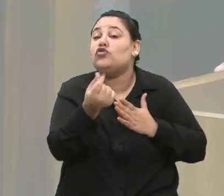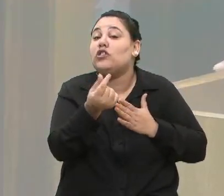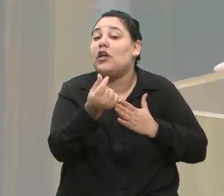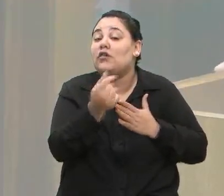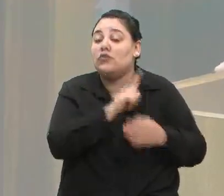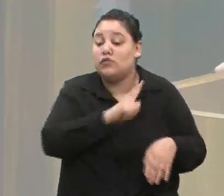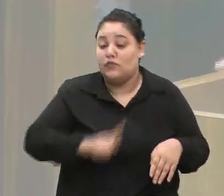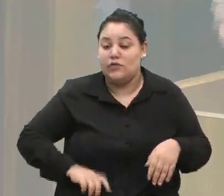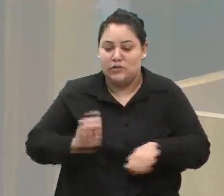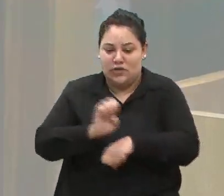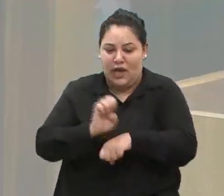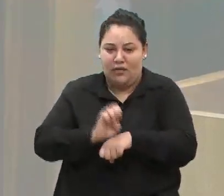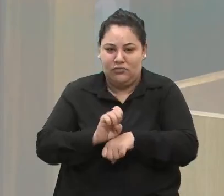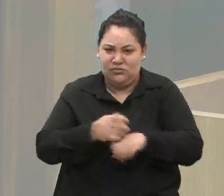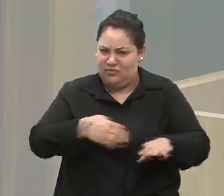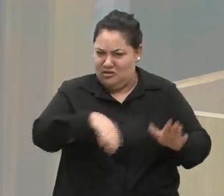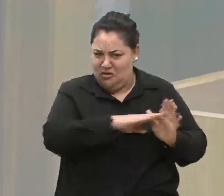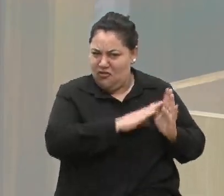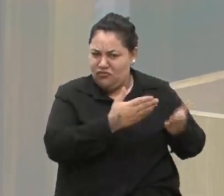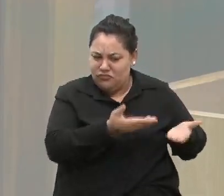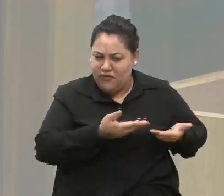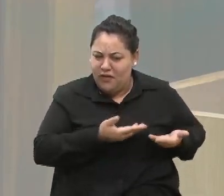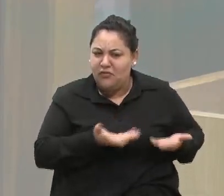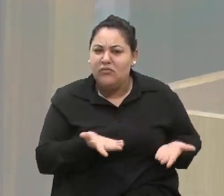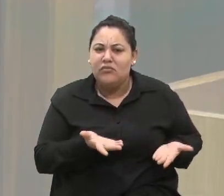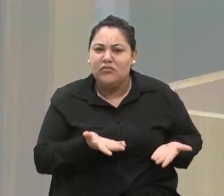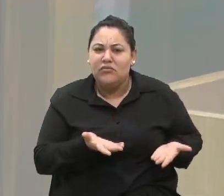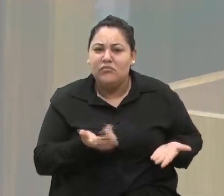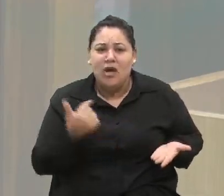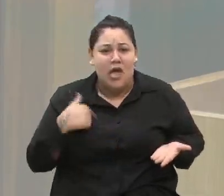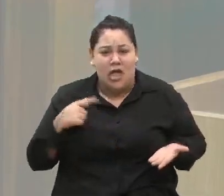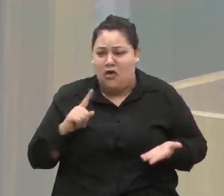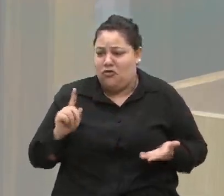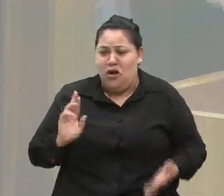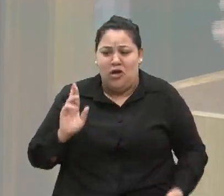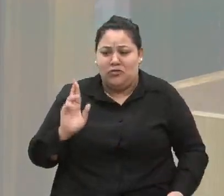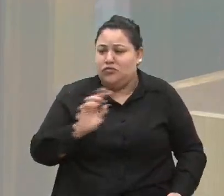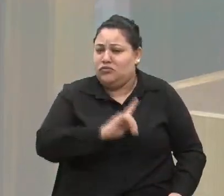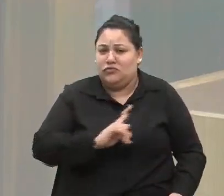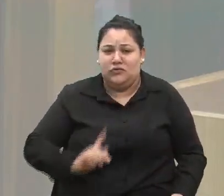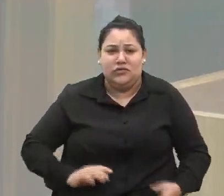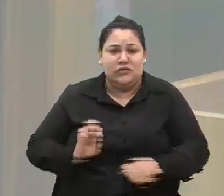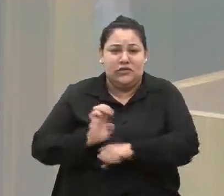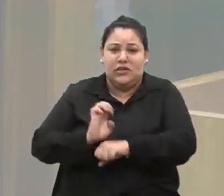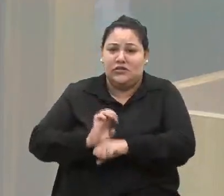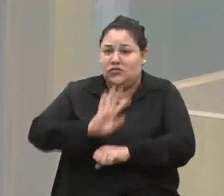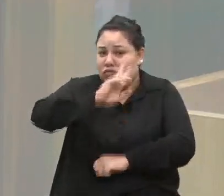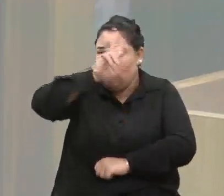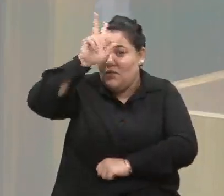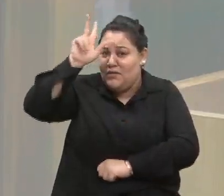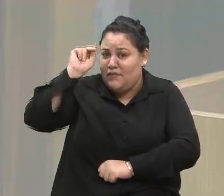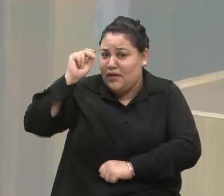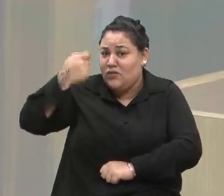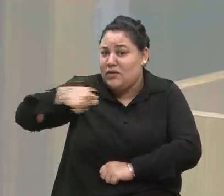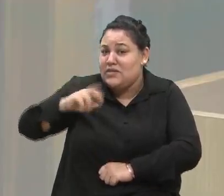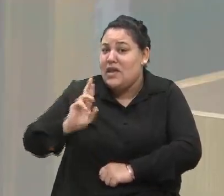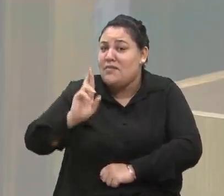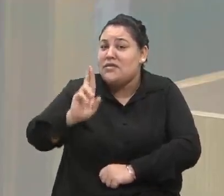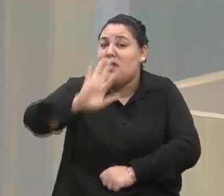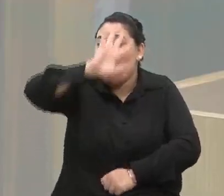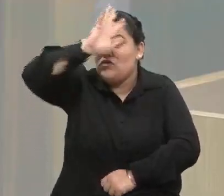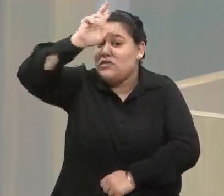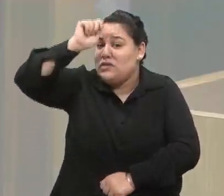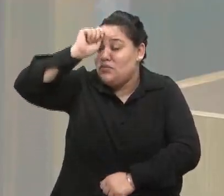veio. Bom, nós não respondemos pelo governo do estado, o prefeito responde pelo município. Mas se essa decisão